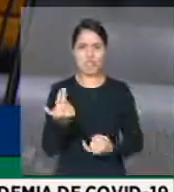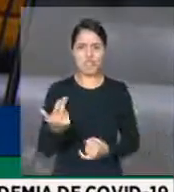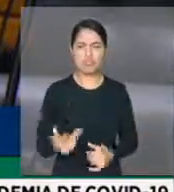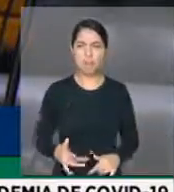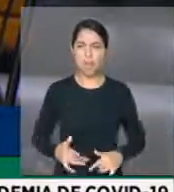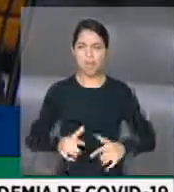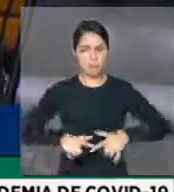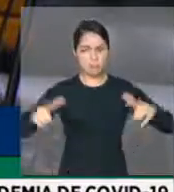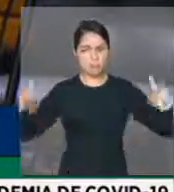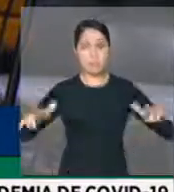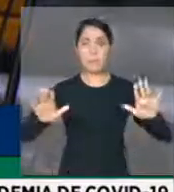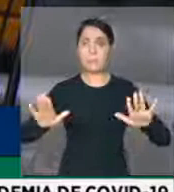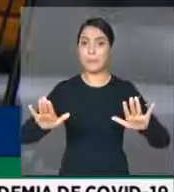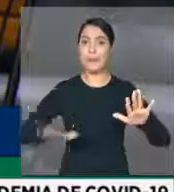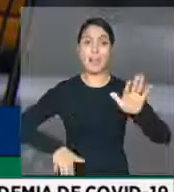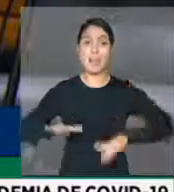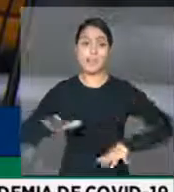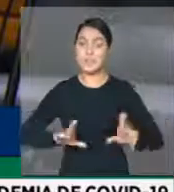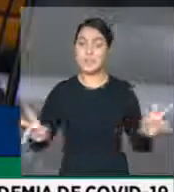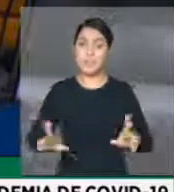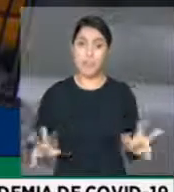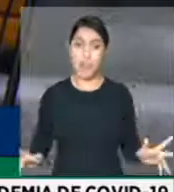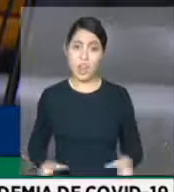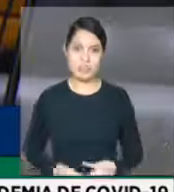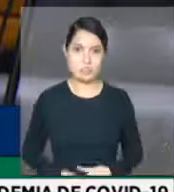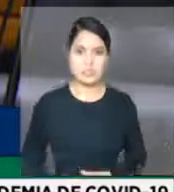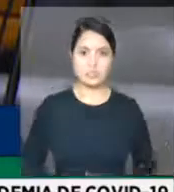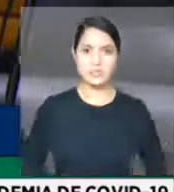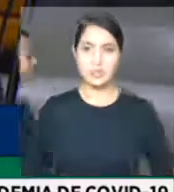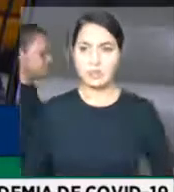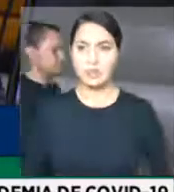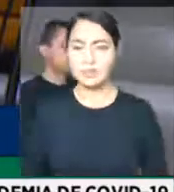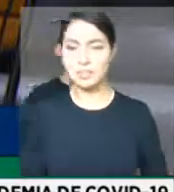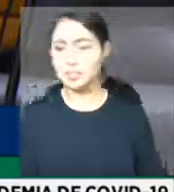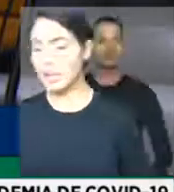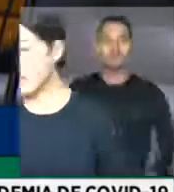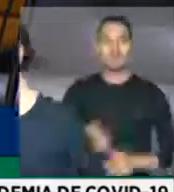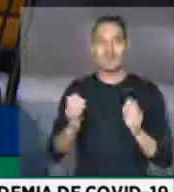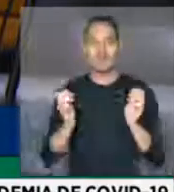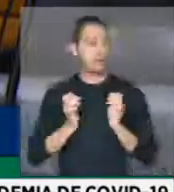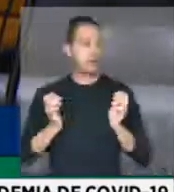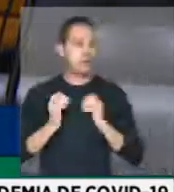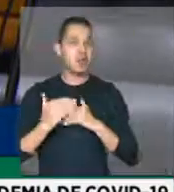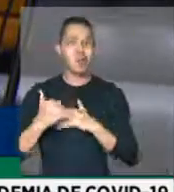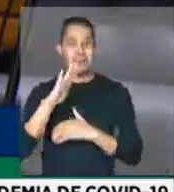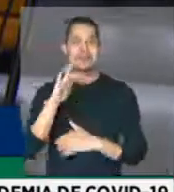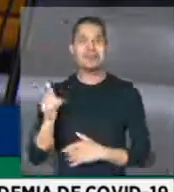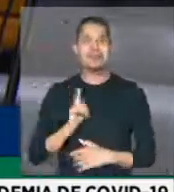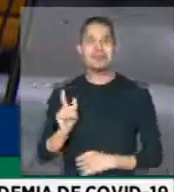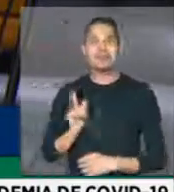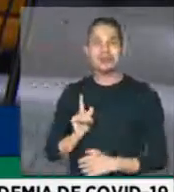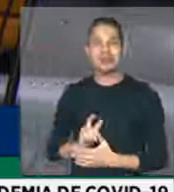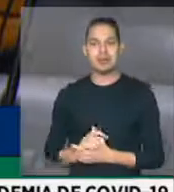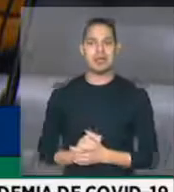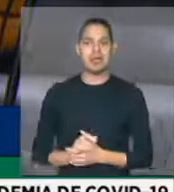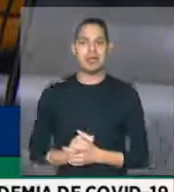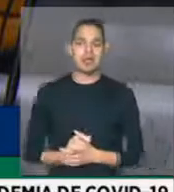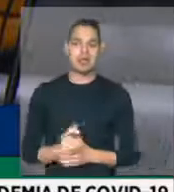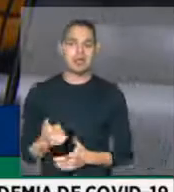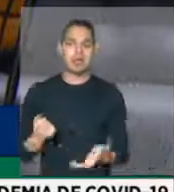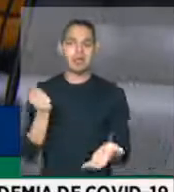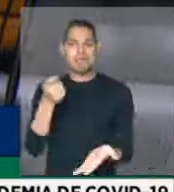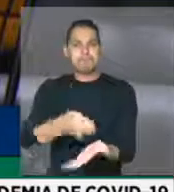tem casos em que o locador tem muito mais poder aquisitivo, tem muito mais condição, muito mais poder para